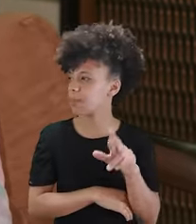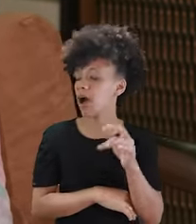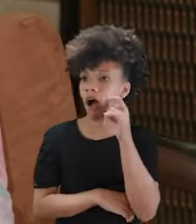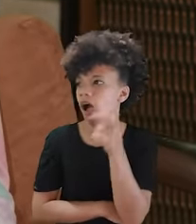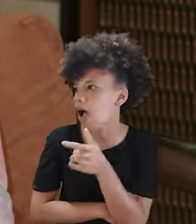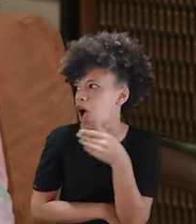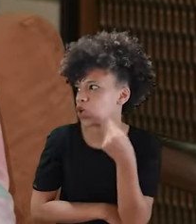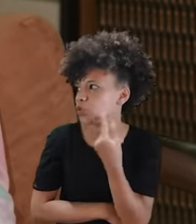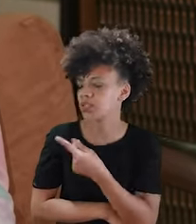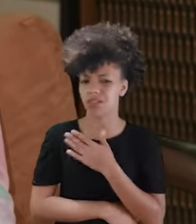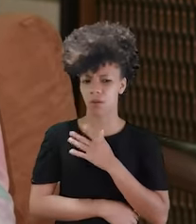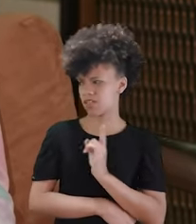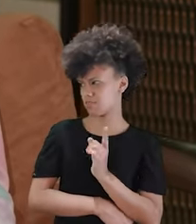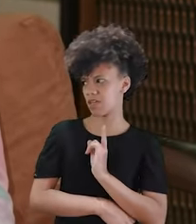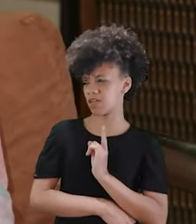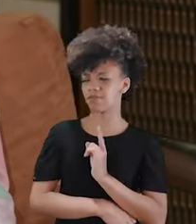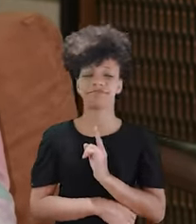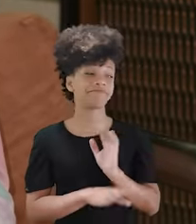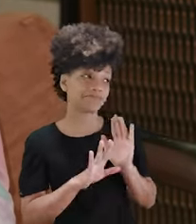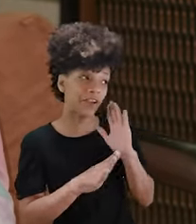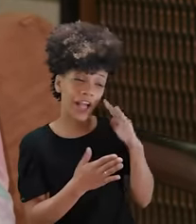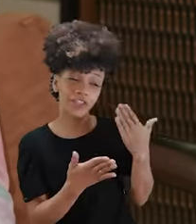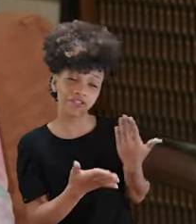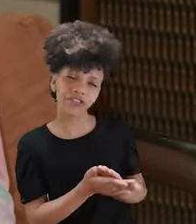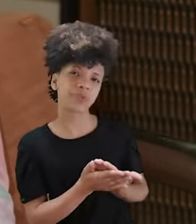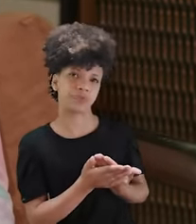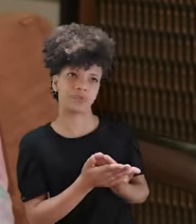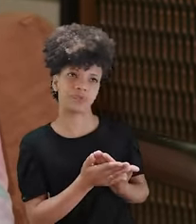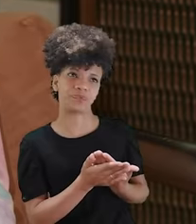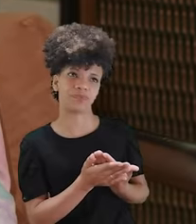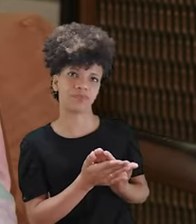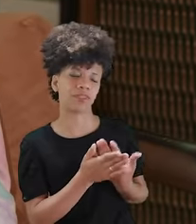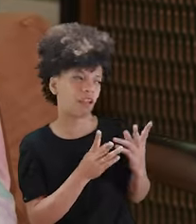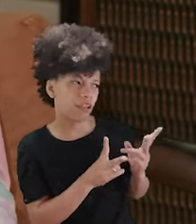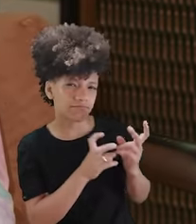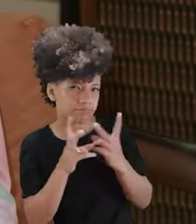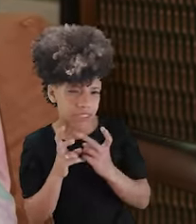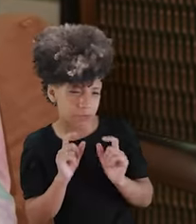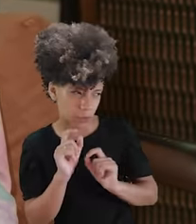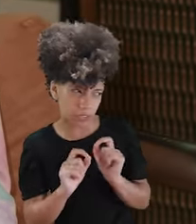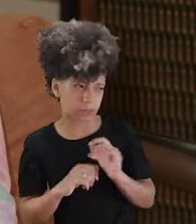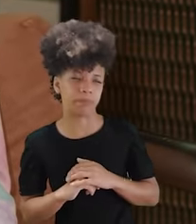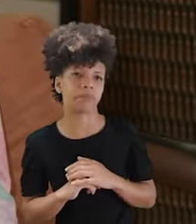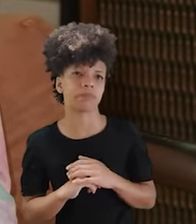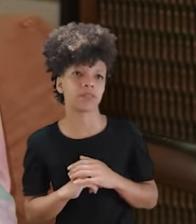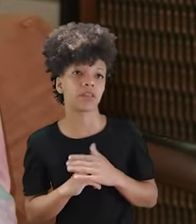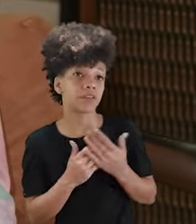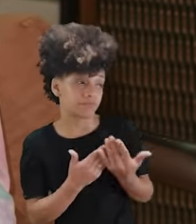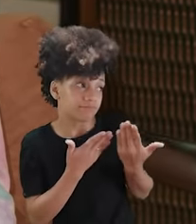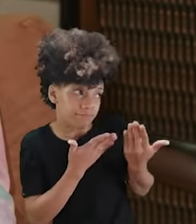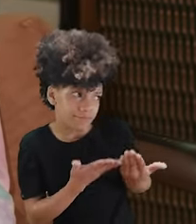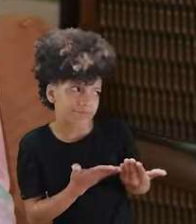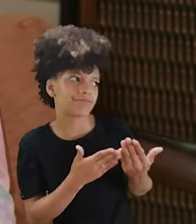a impressão que eu tenho hein ficou toda A modéstia do dest eu falo isso eu tenho 54 anos